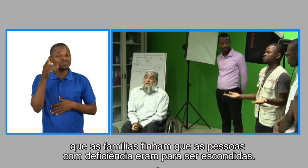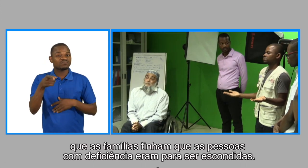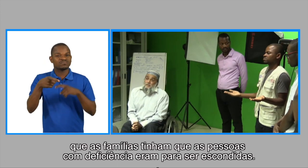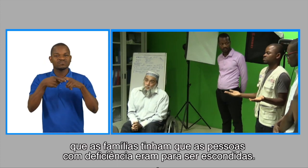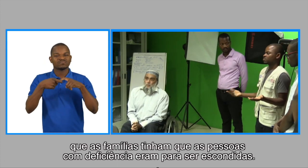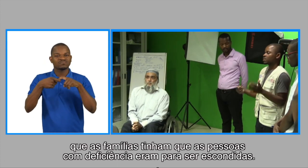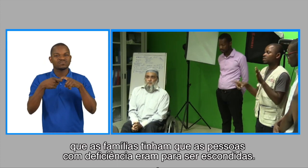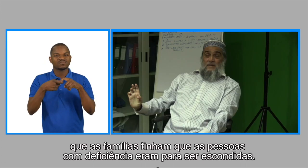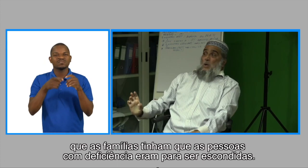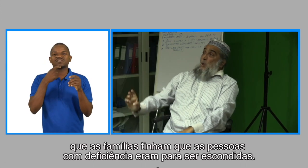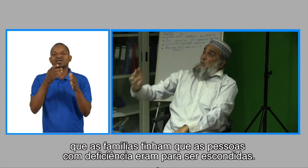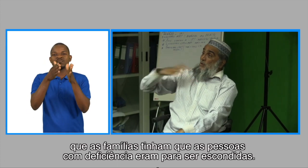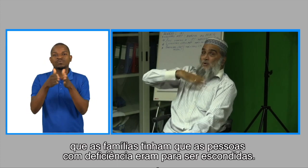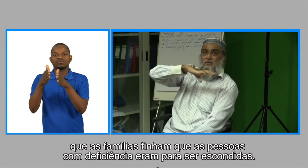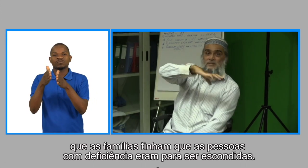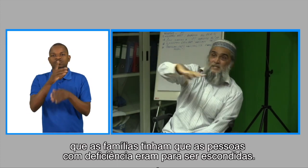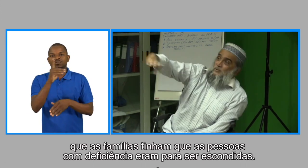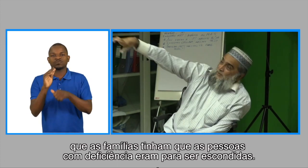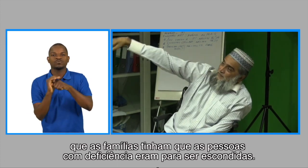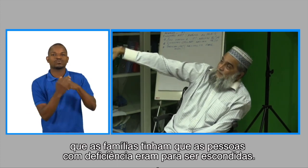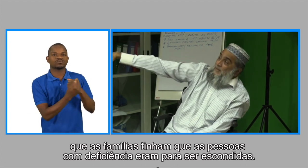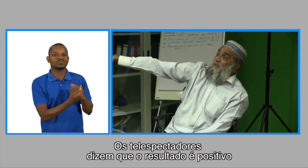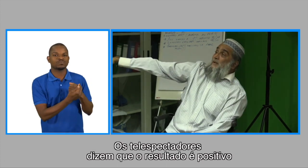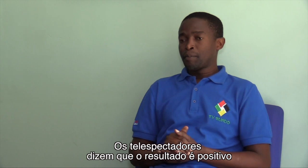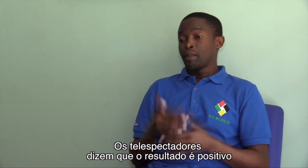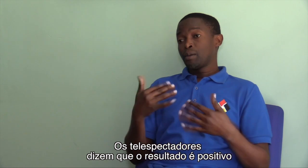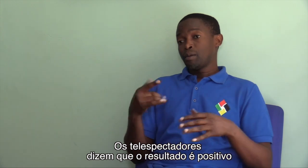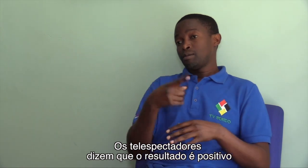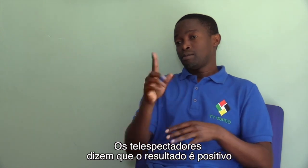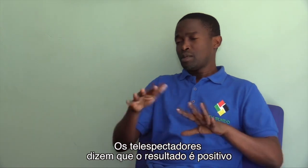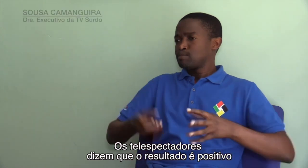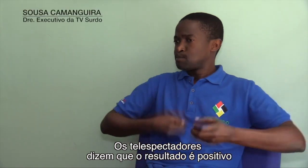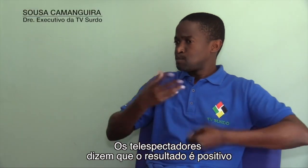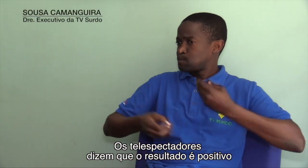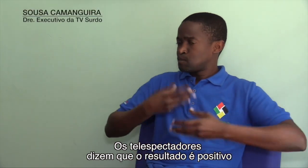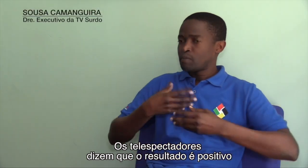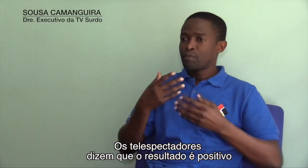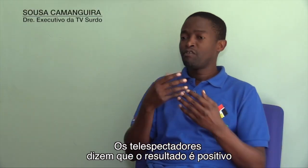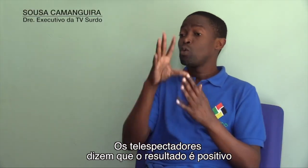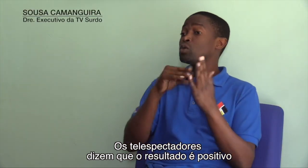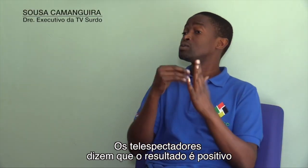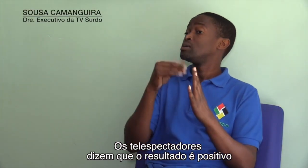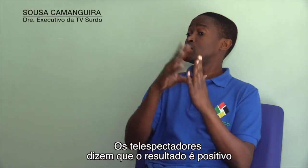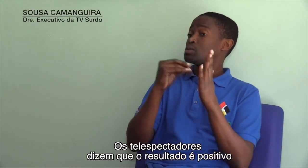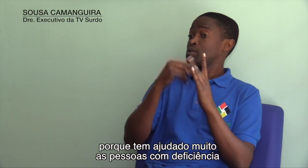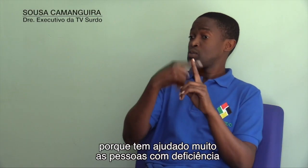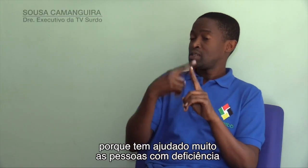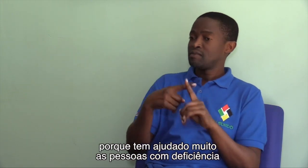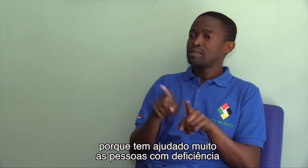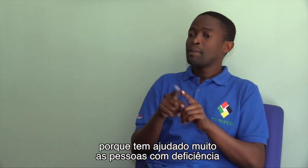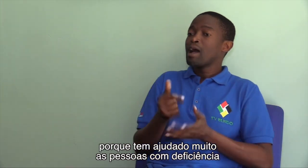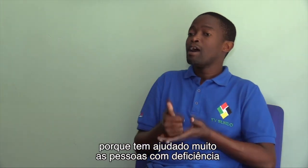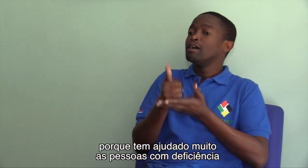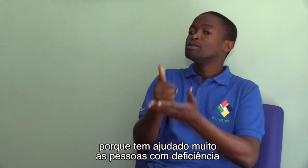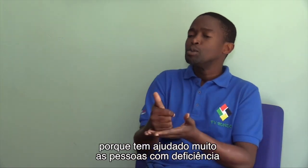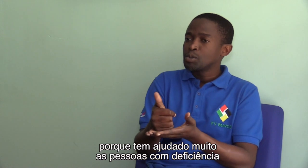pensamento que as famílias tinham, que as pessoas com deficiência eram para serem escondidas. Os telespectadores dizem que o resultado é positivo porque tem